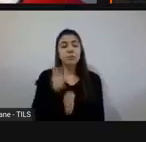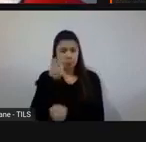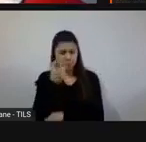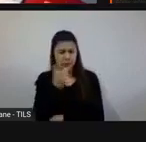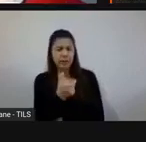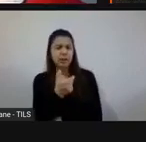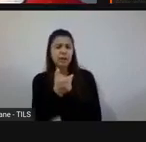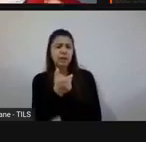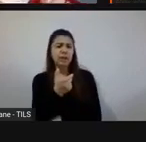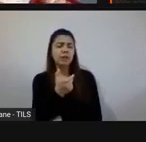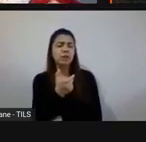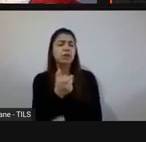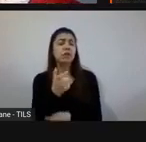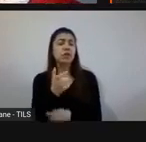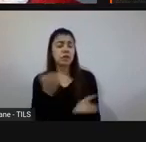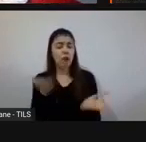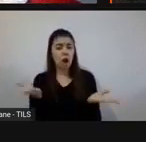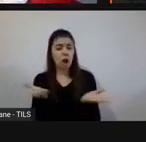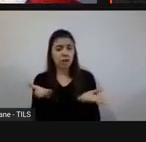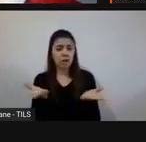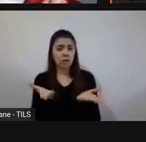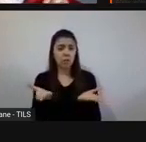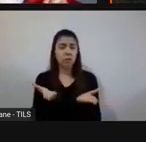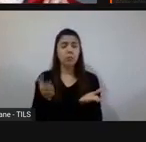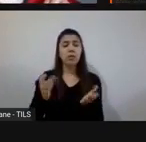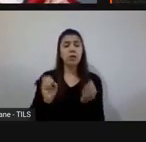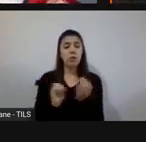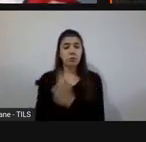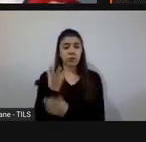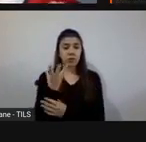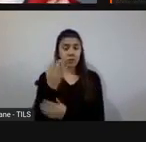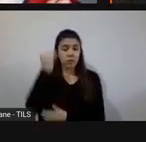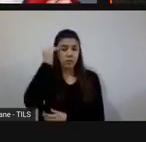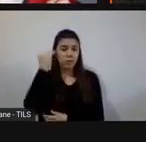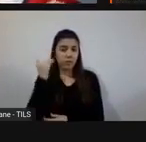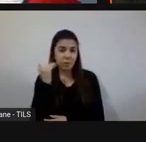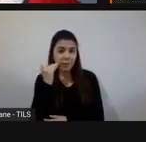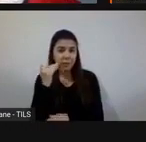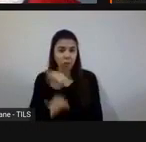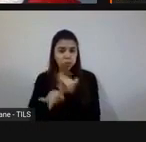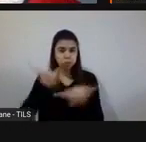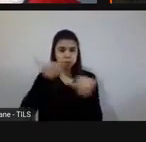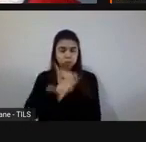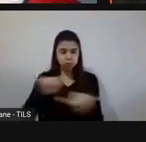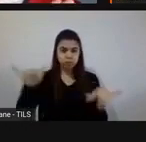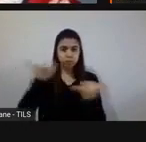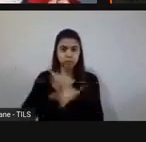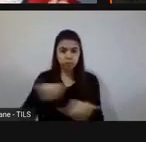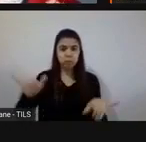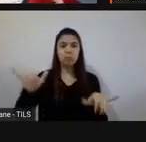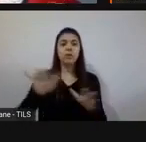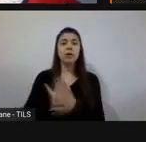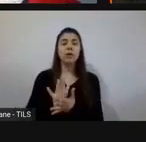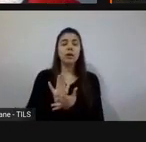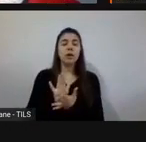essas polêmicas de Santa Maria, um dos grupos que eu participo, uma mãe colocou assim: minhas filhas foram